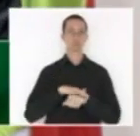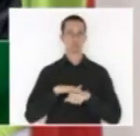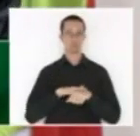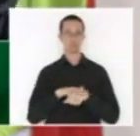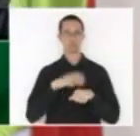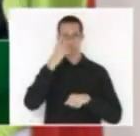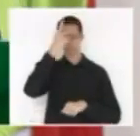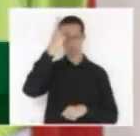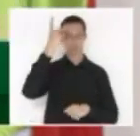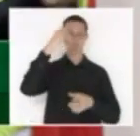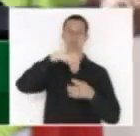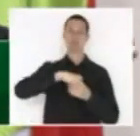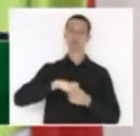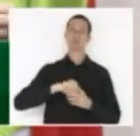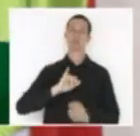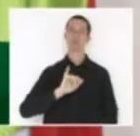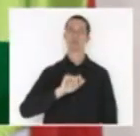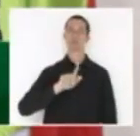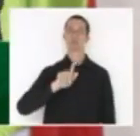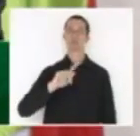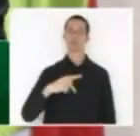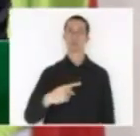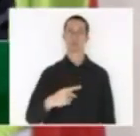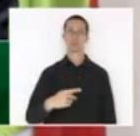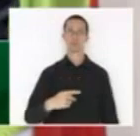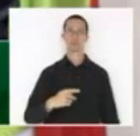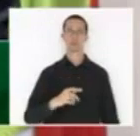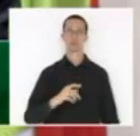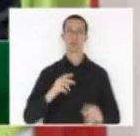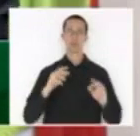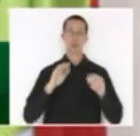IGP. Vão sozinhos à noite,